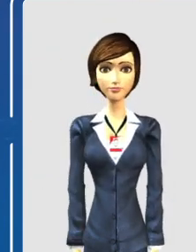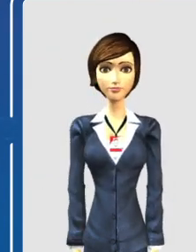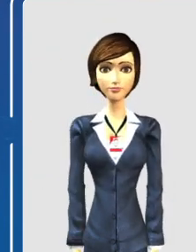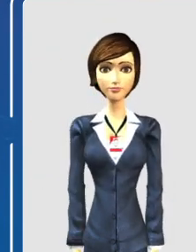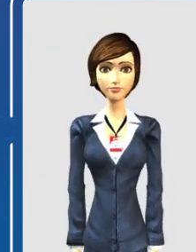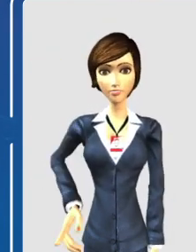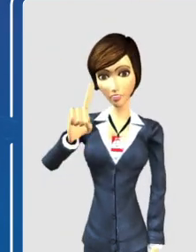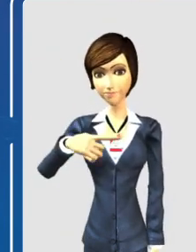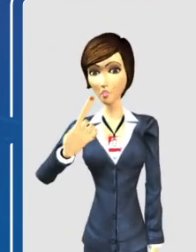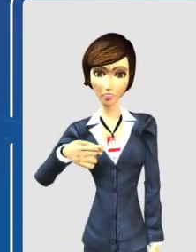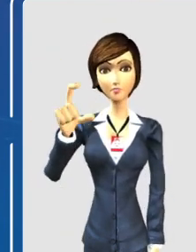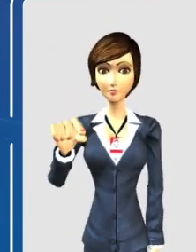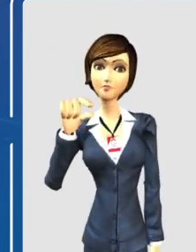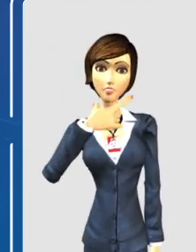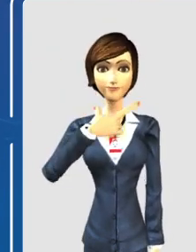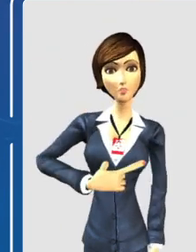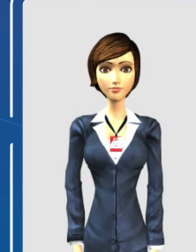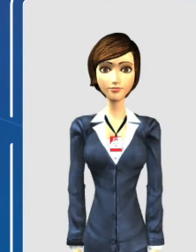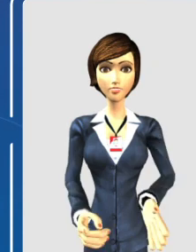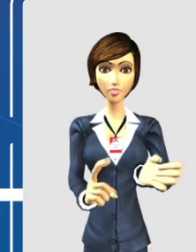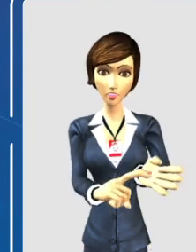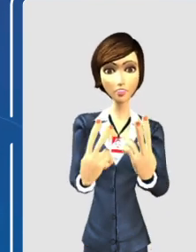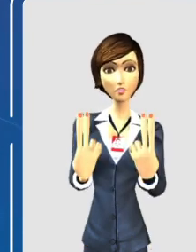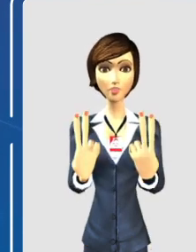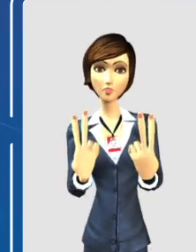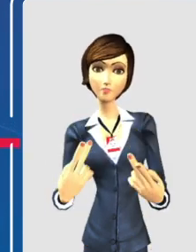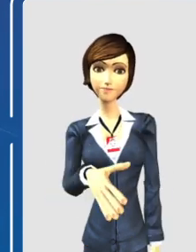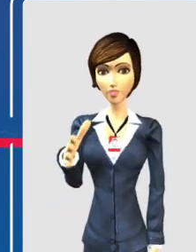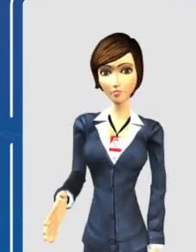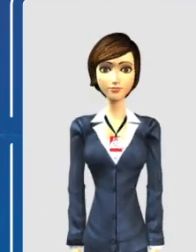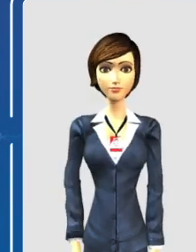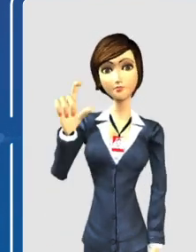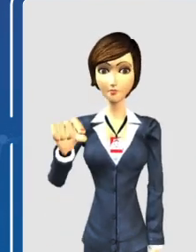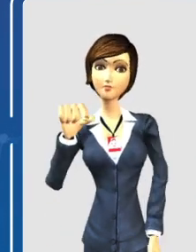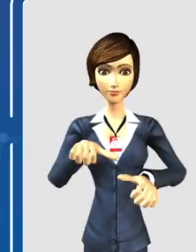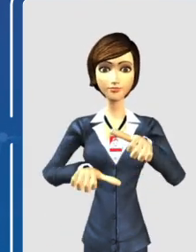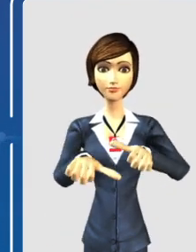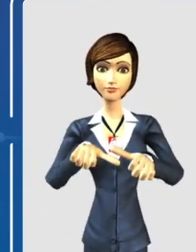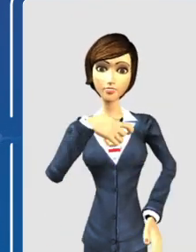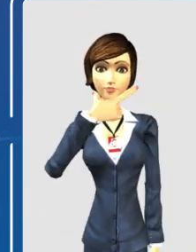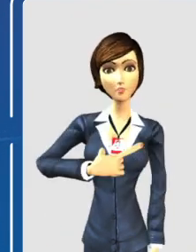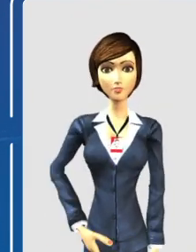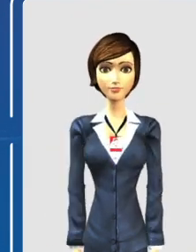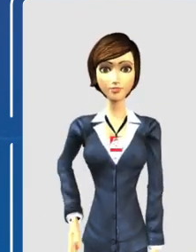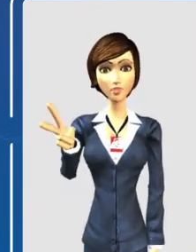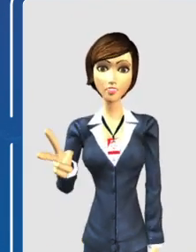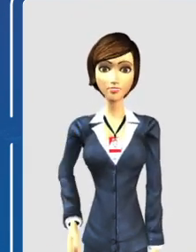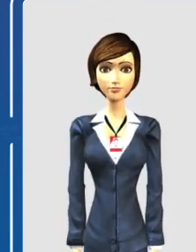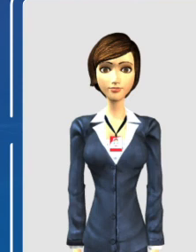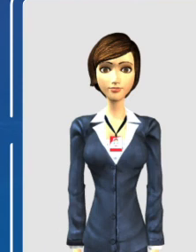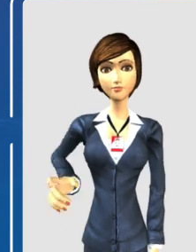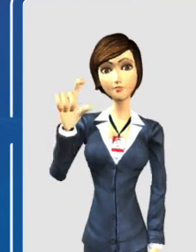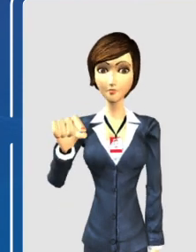de Acesso. Depois escolha um perfil, clique em Alterar Perfil. Selecione Alteração de Perfil e